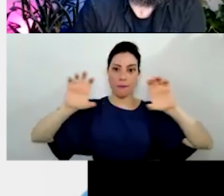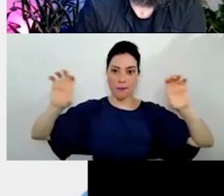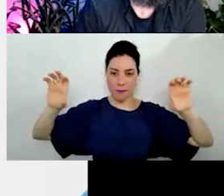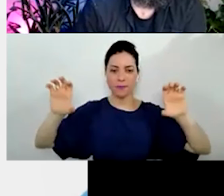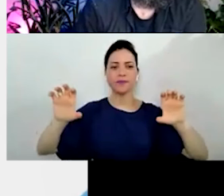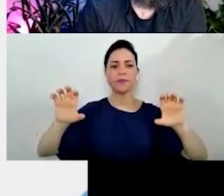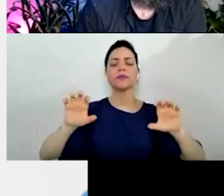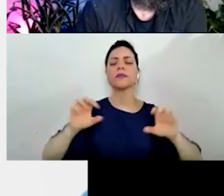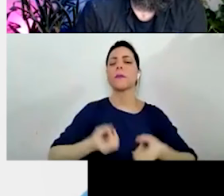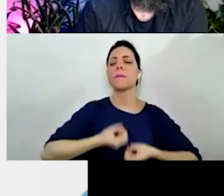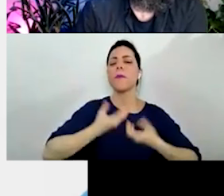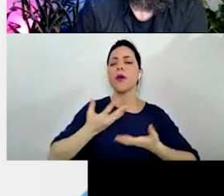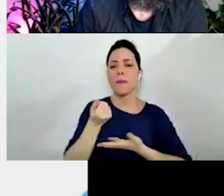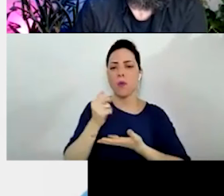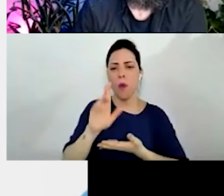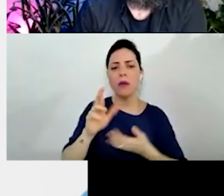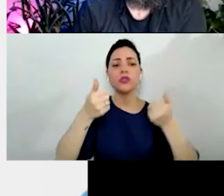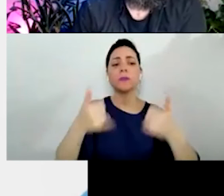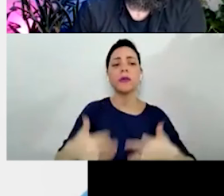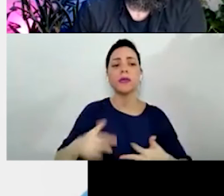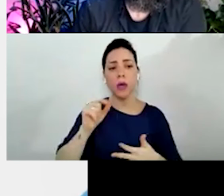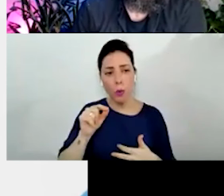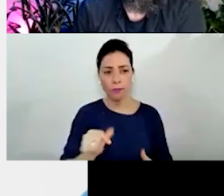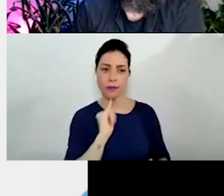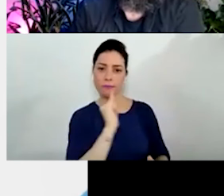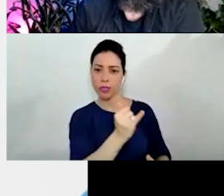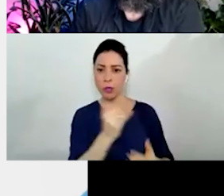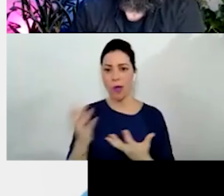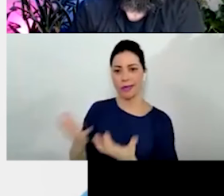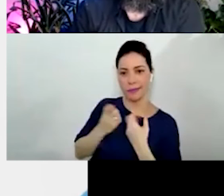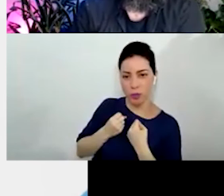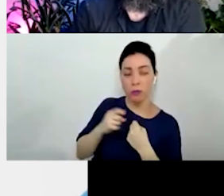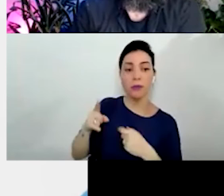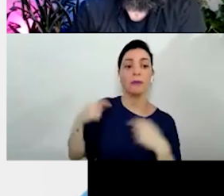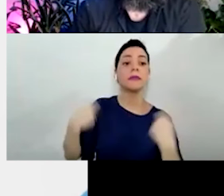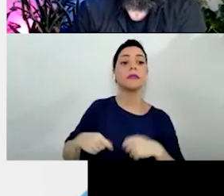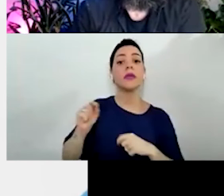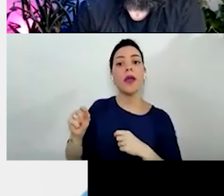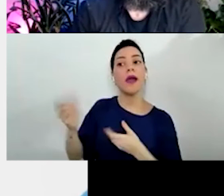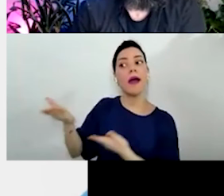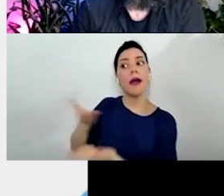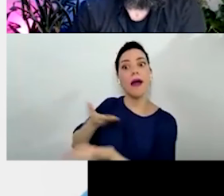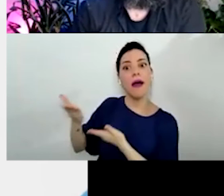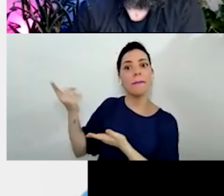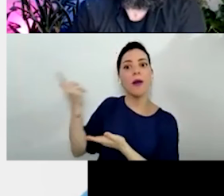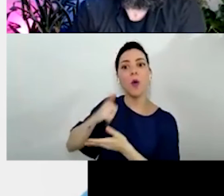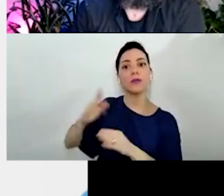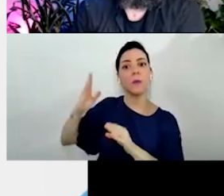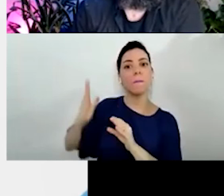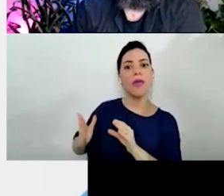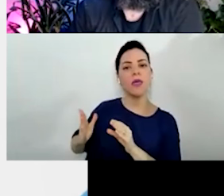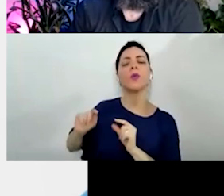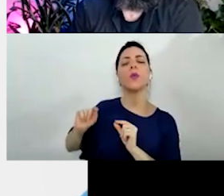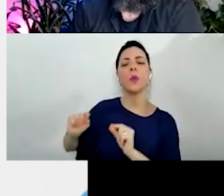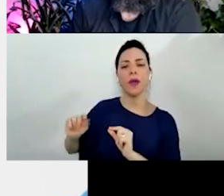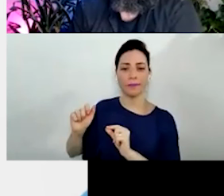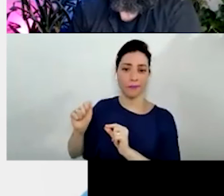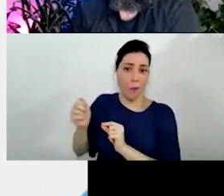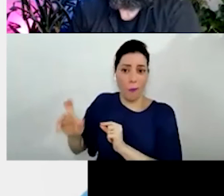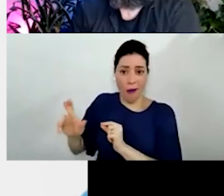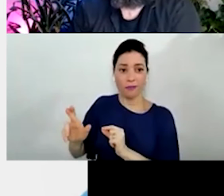emissor e receptor a mensagem precisa de um meio para se propagar a interação também em todo o conteúdo de um